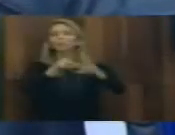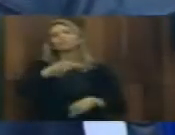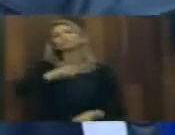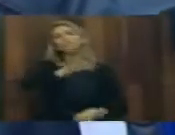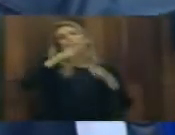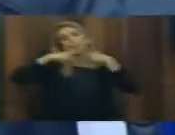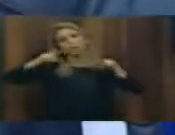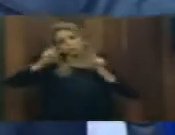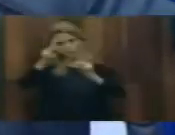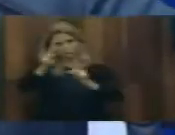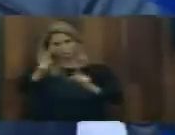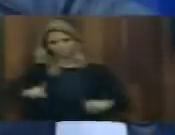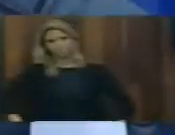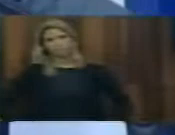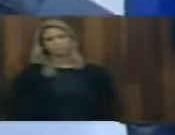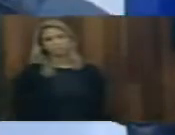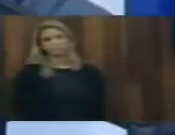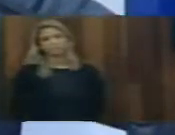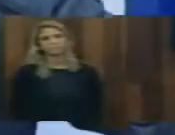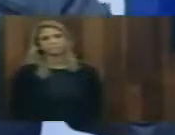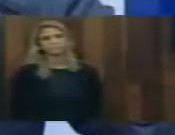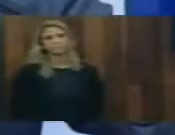não aclamar.